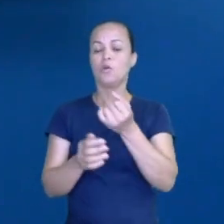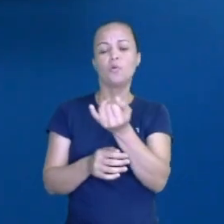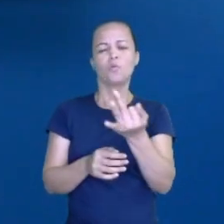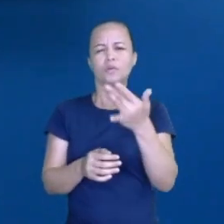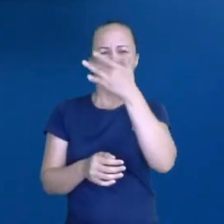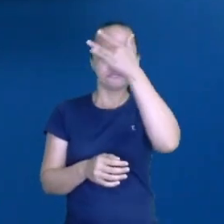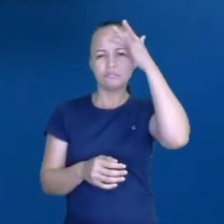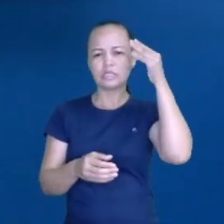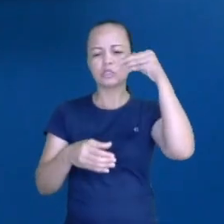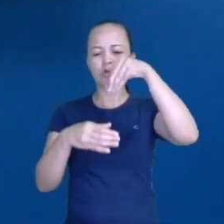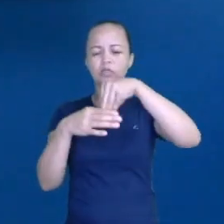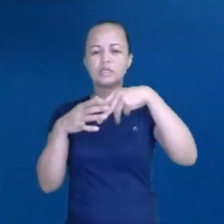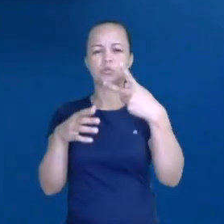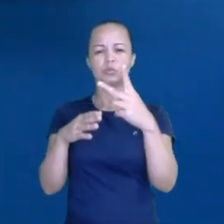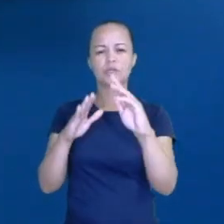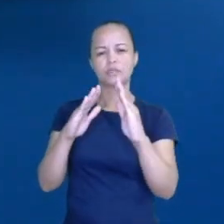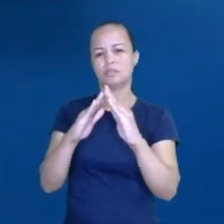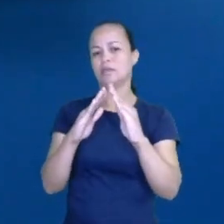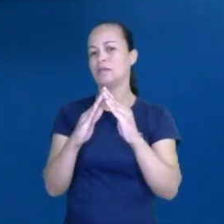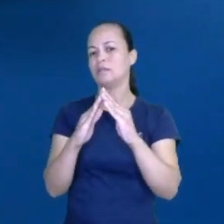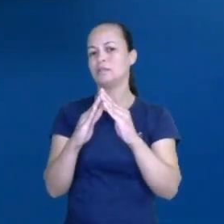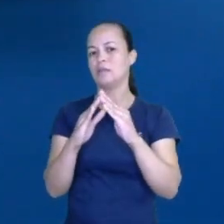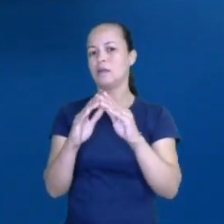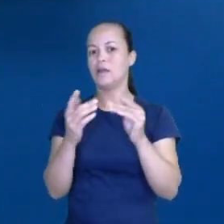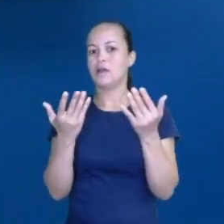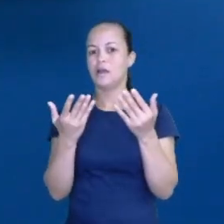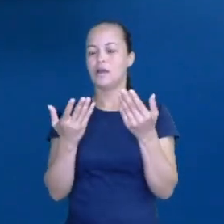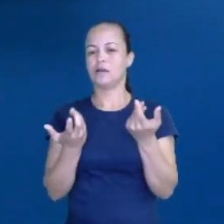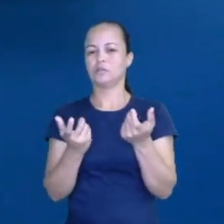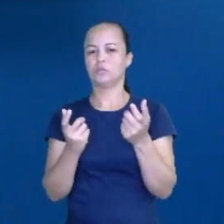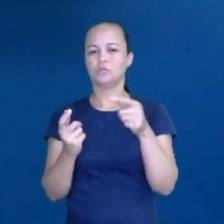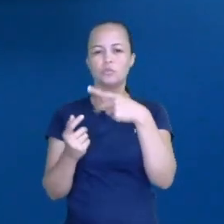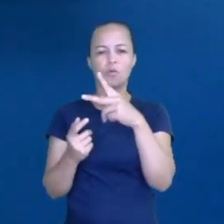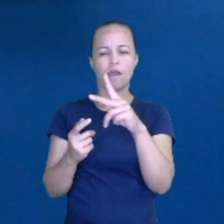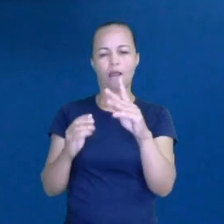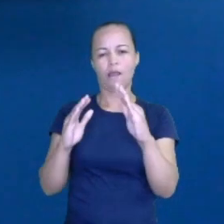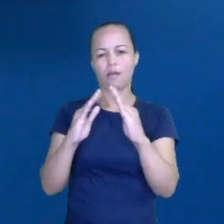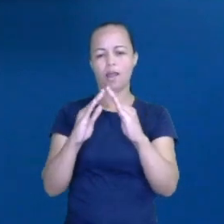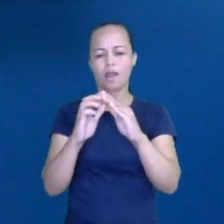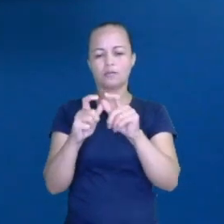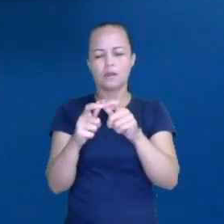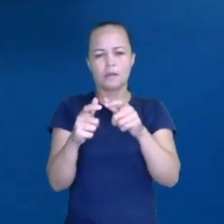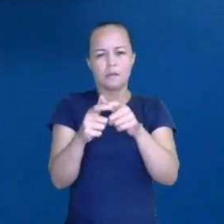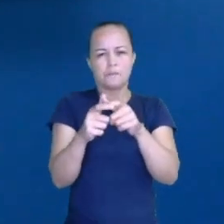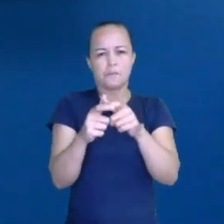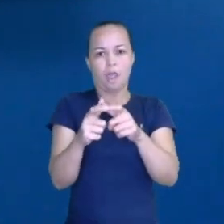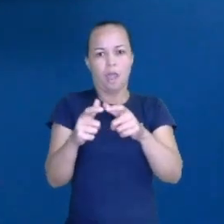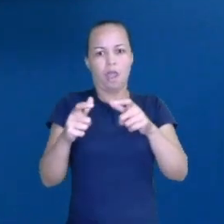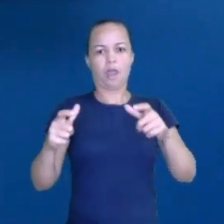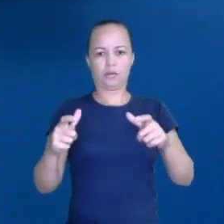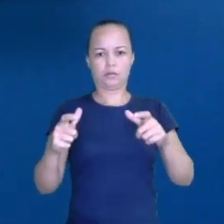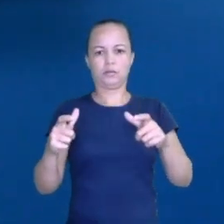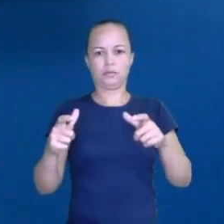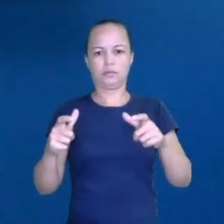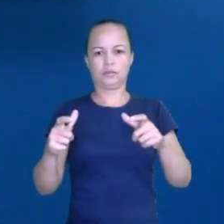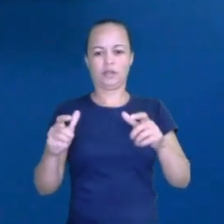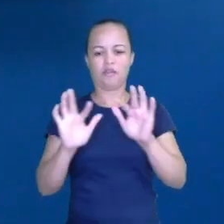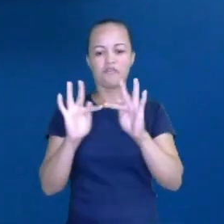Mora muita gente? Mora pouquinha gente? Sua casa é grande ou pequena? Tem muitos cômodos nela?